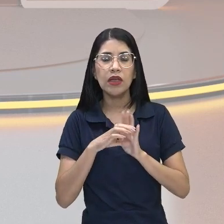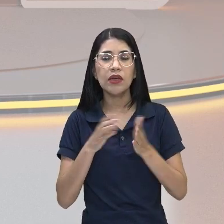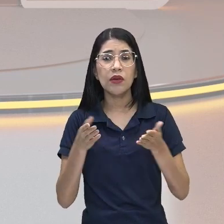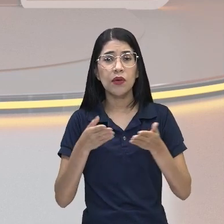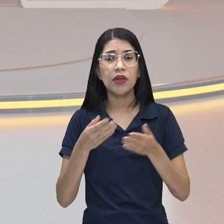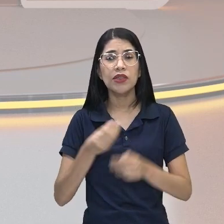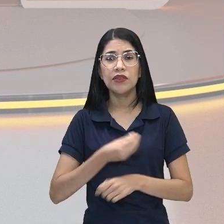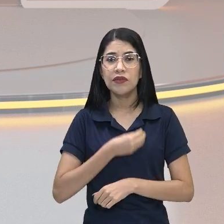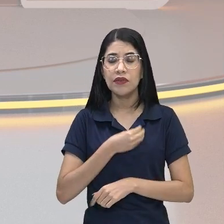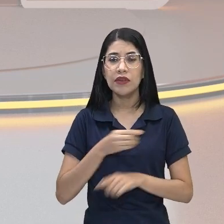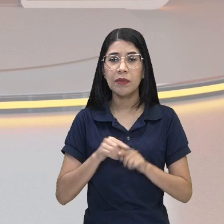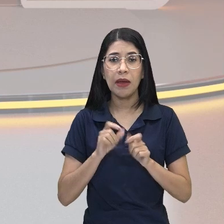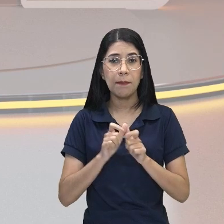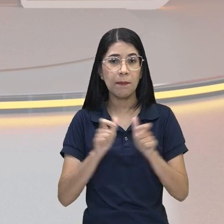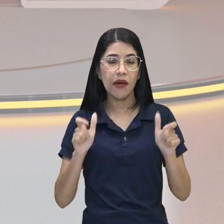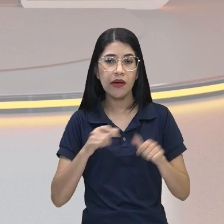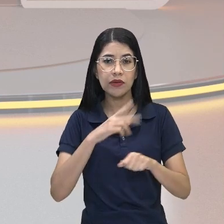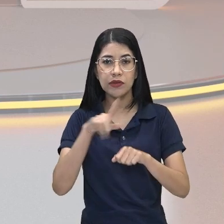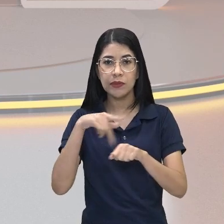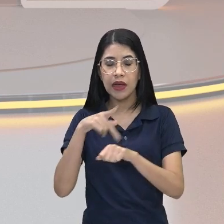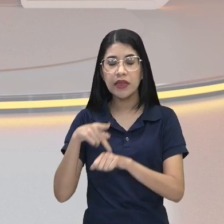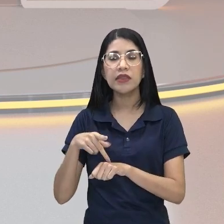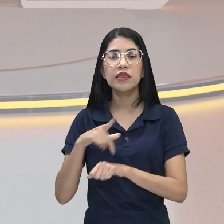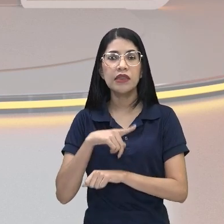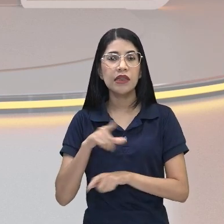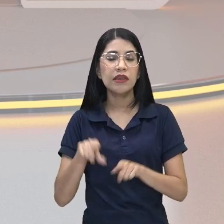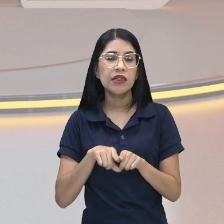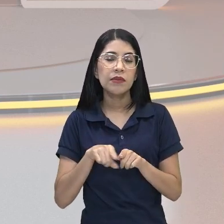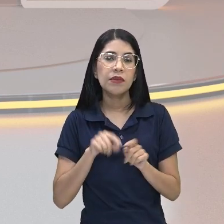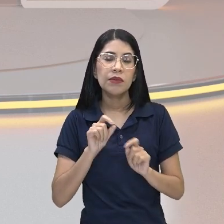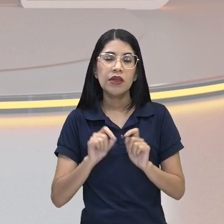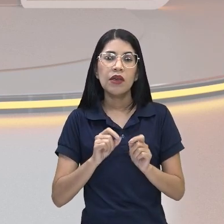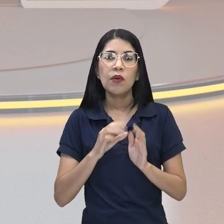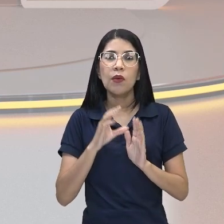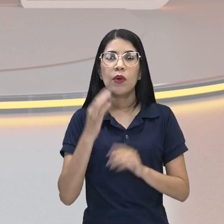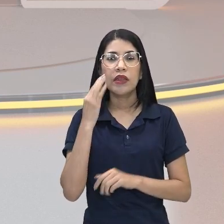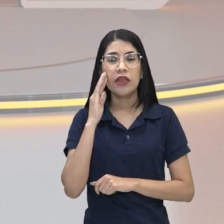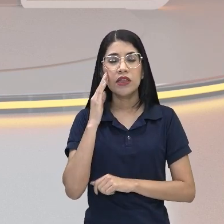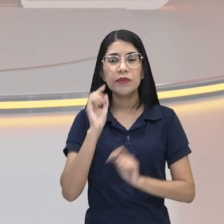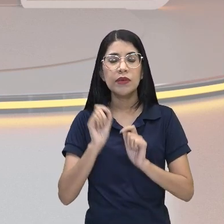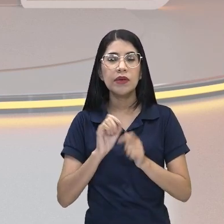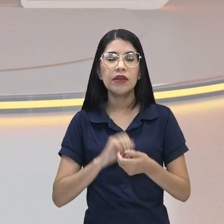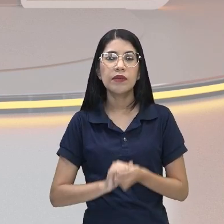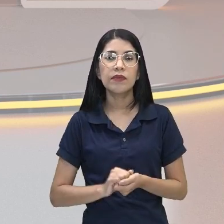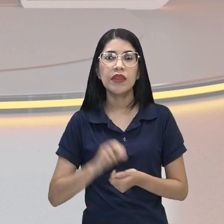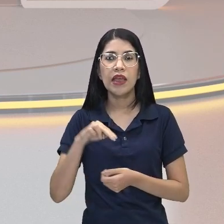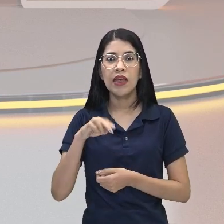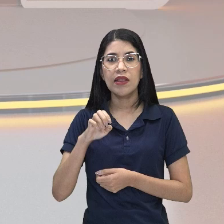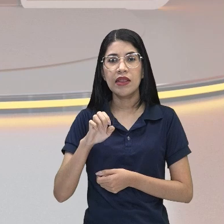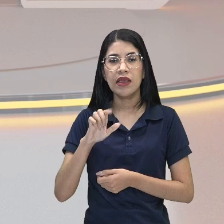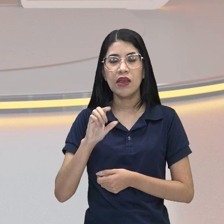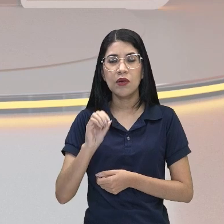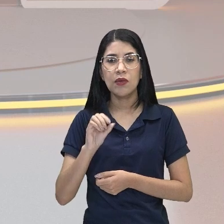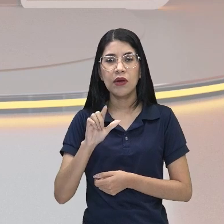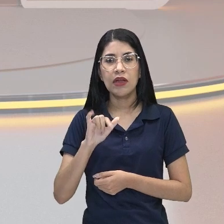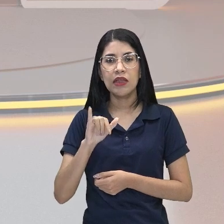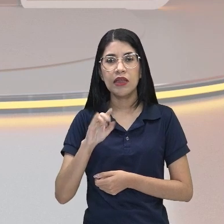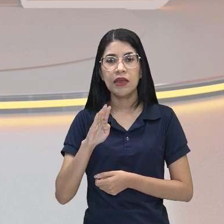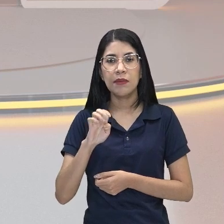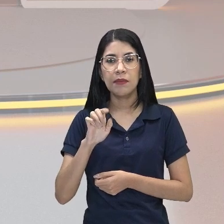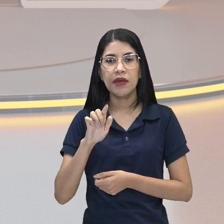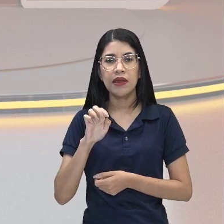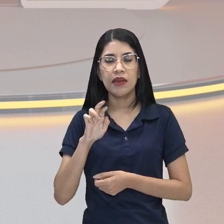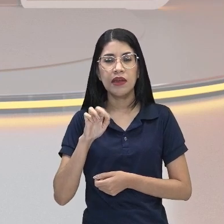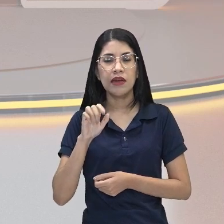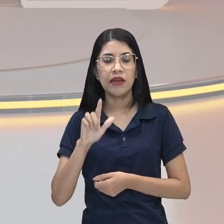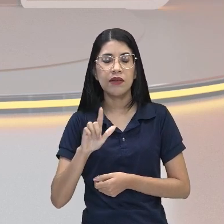hoje, na maioria dos países do mundo, né? Vive essa concepção de Estado chamado Estado neoliberal, onde